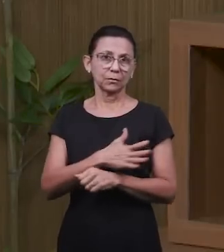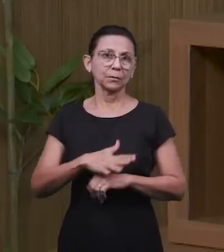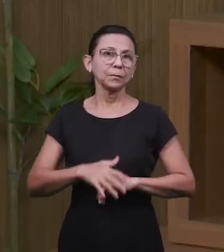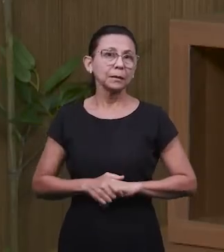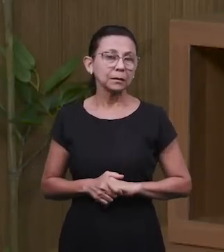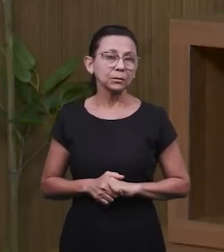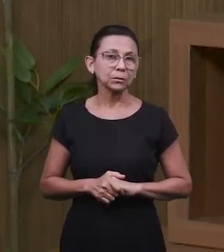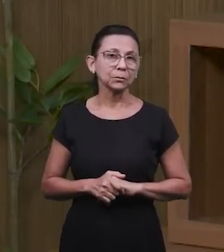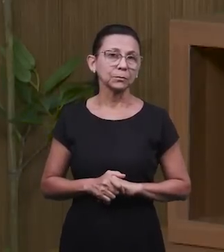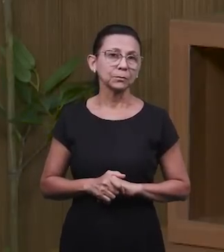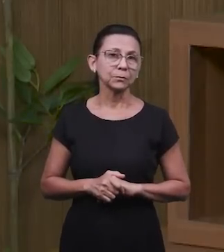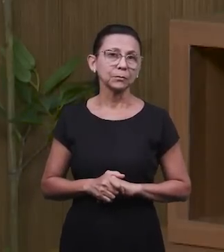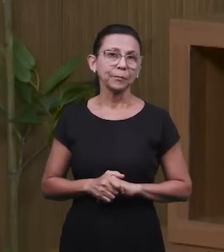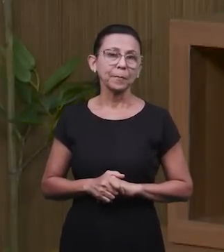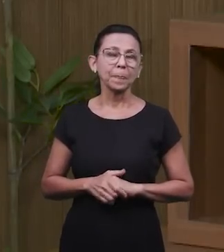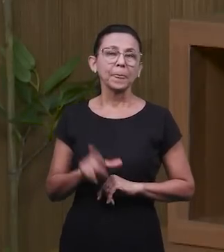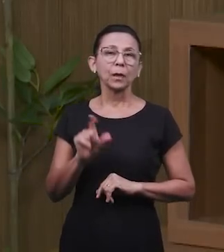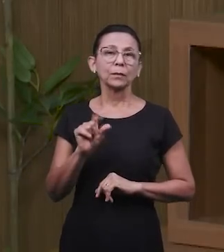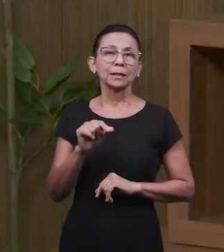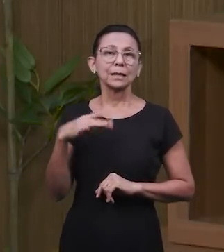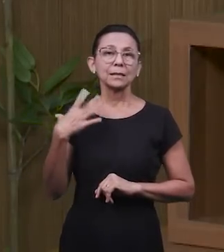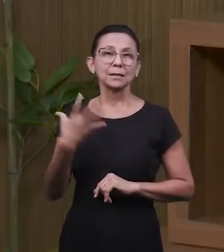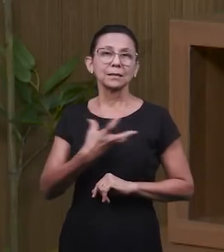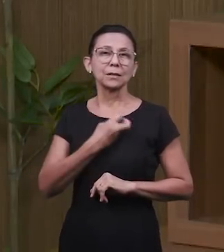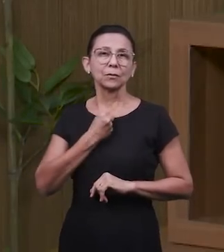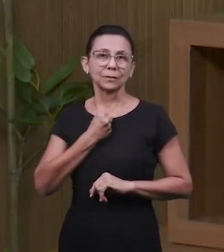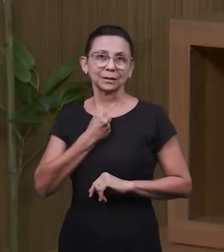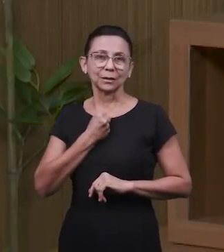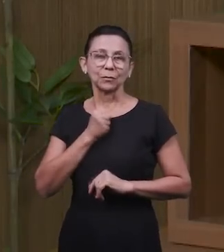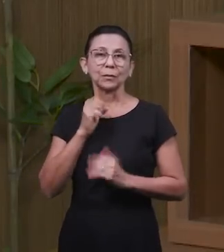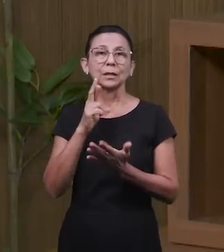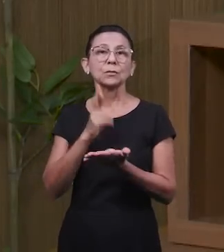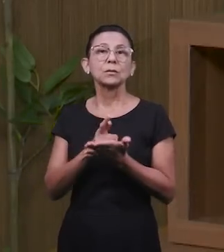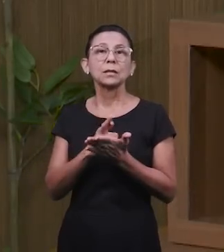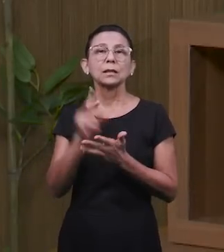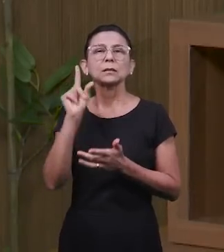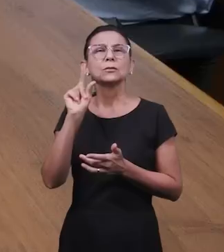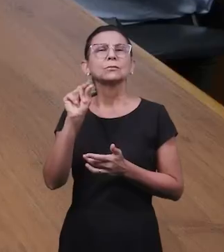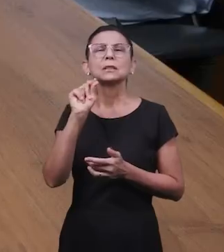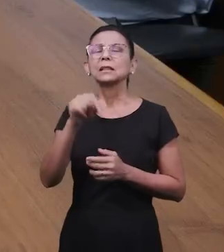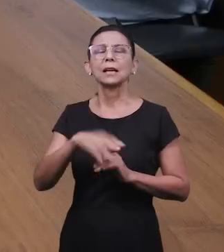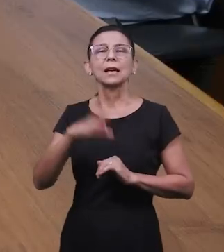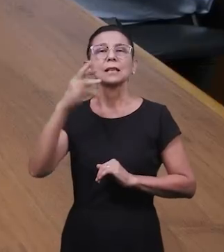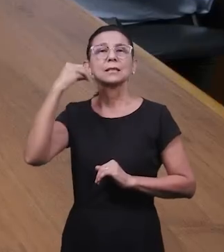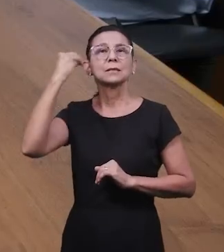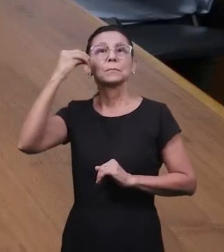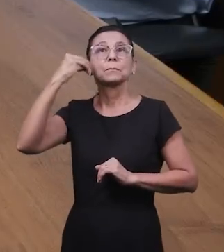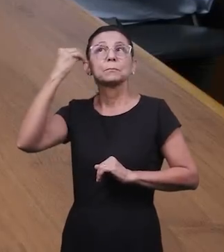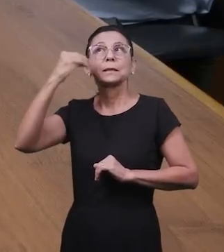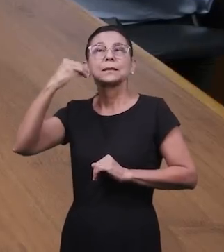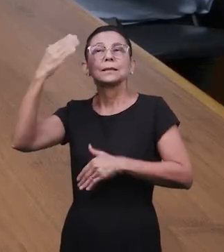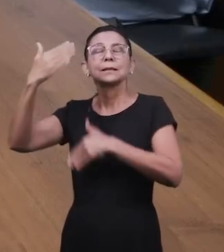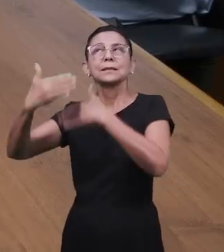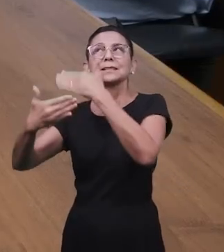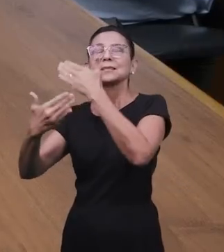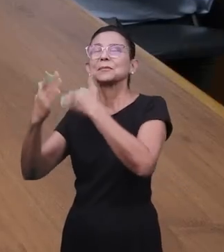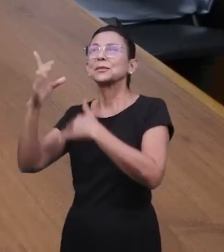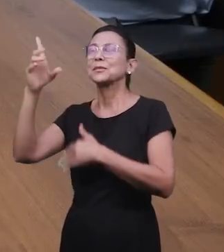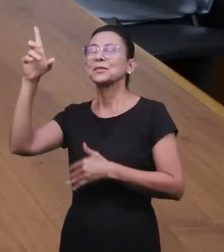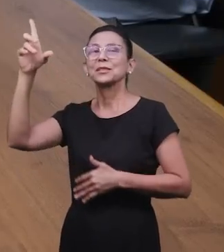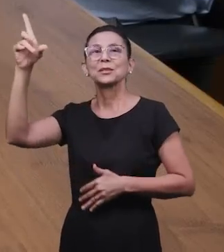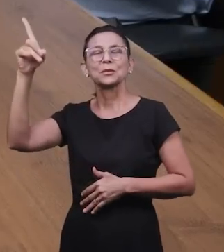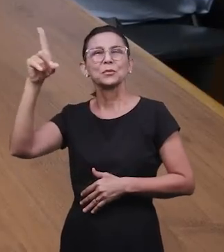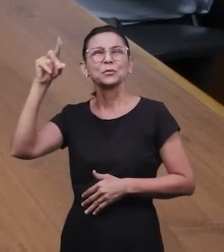salvação é resultado de uma experiência com Jesus. É a luz que brilhou no